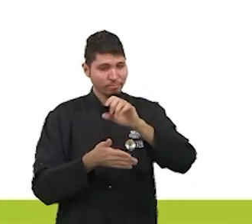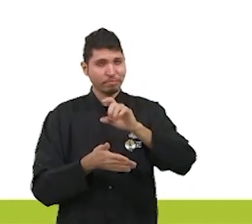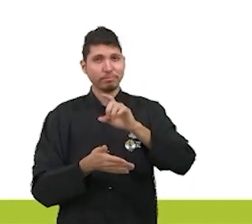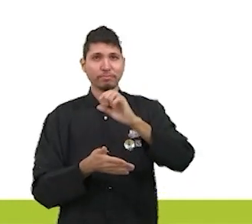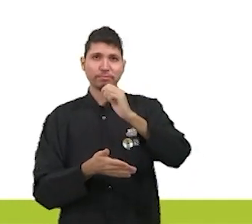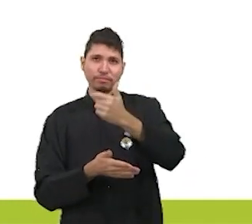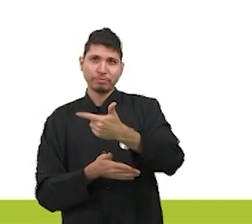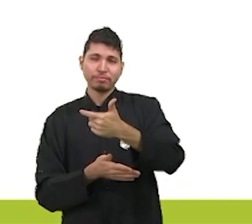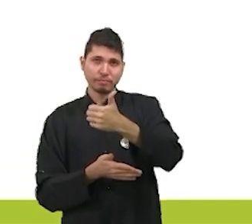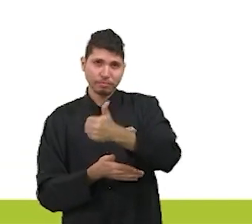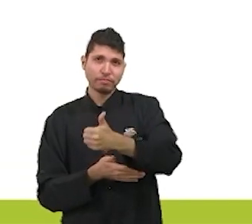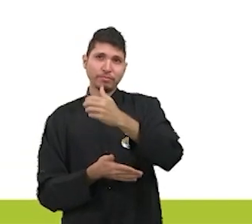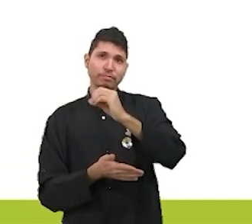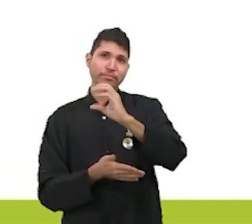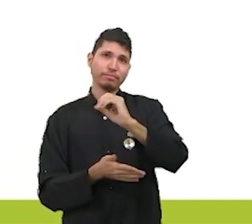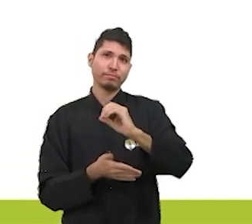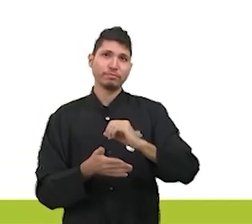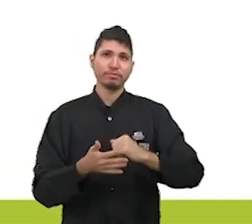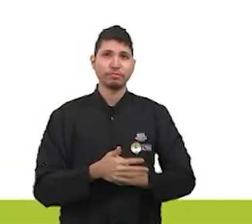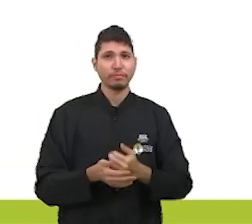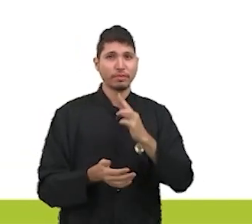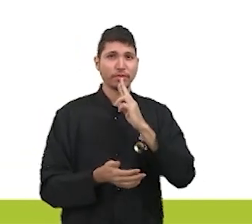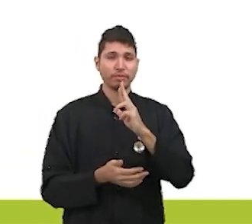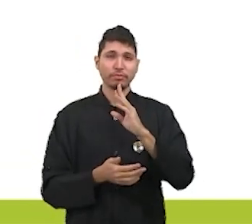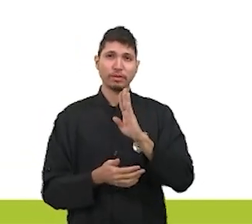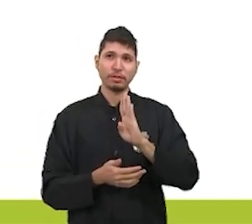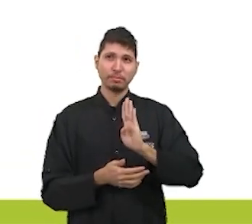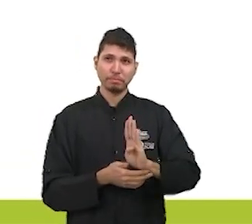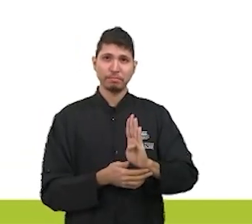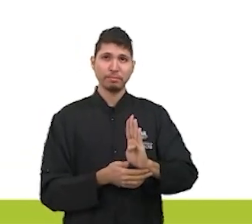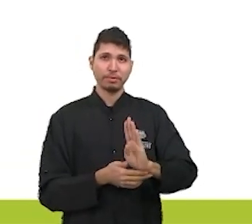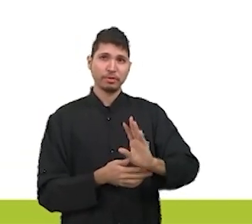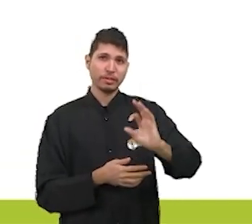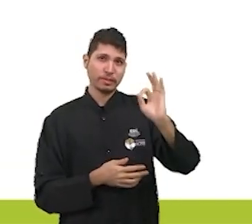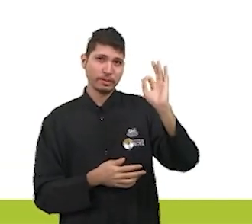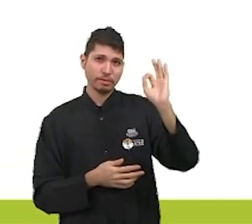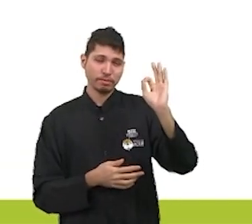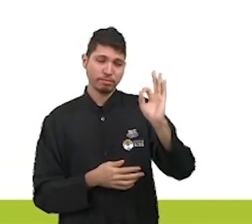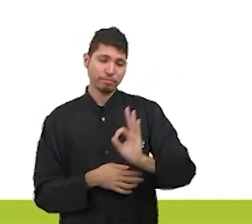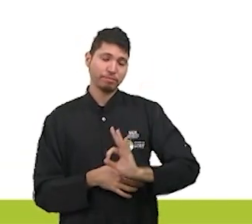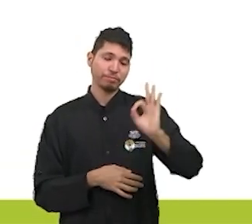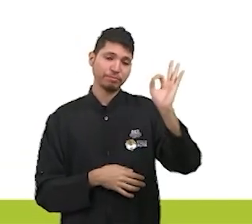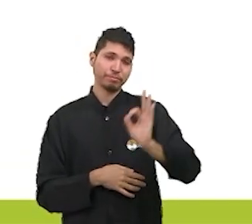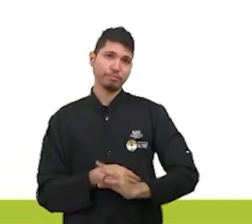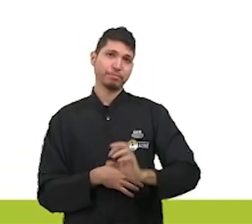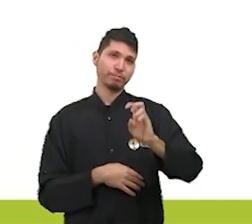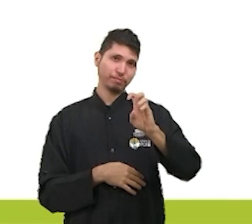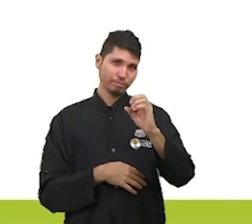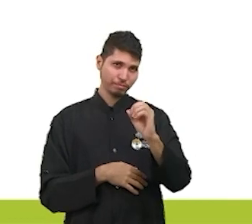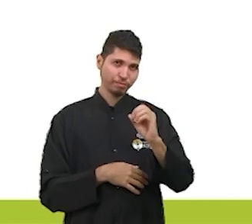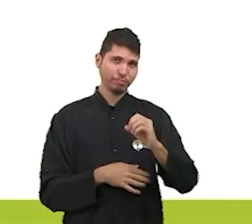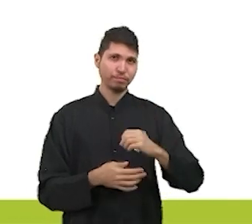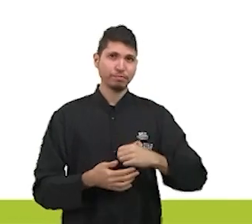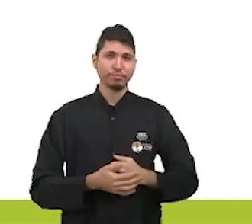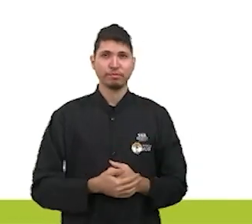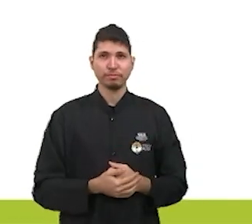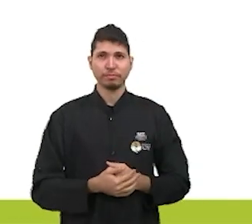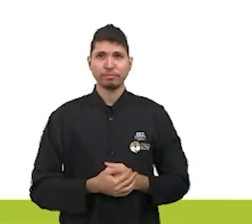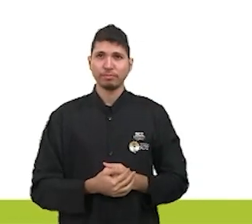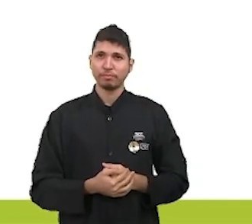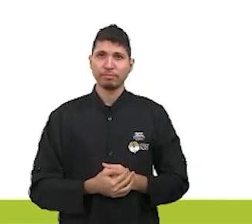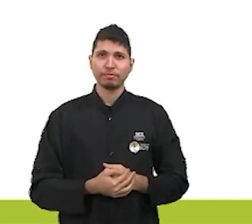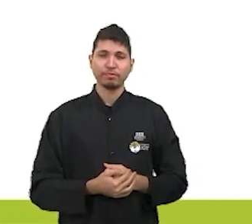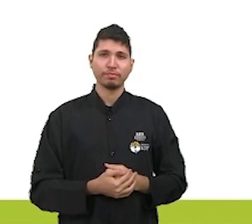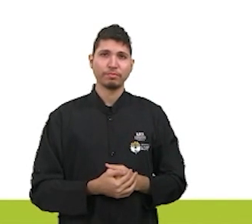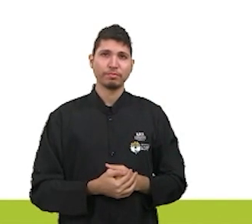seja, 50%, ok, pessoal? Alternativa correta, letra B. É uma questão bem simples, tá? Que ela está mais para a interpretação do que